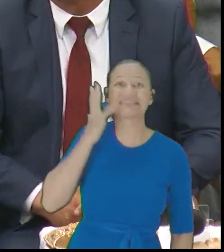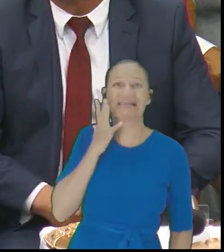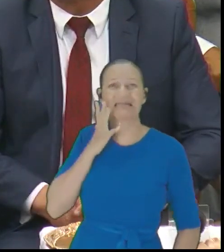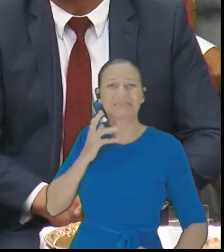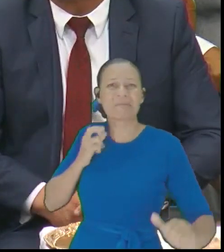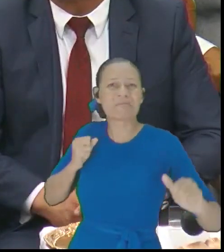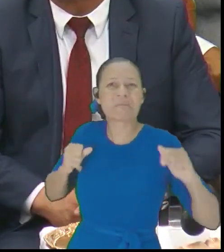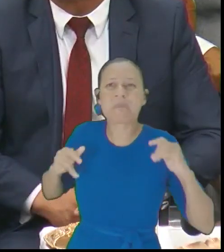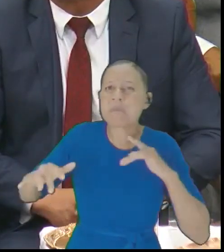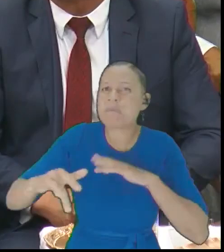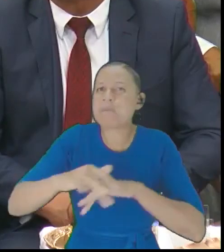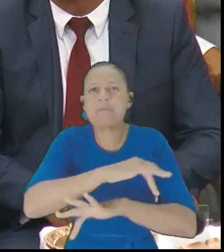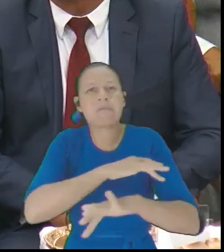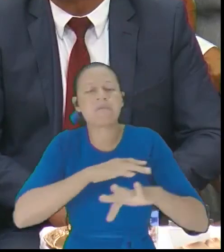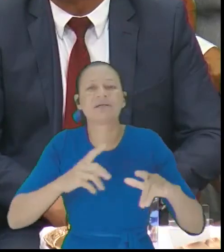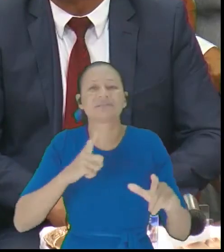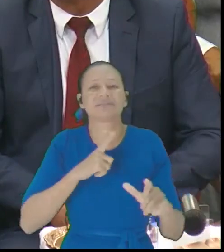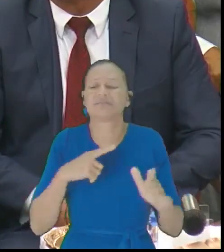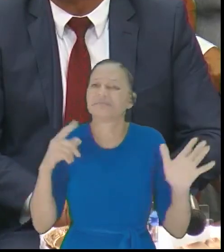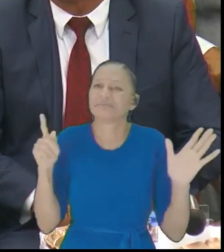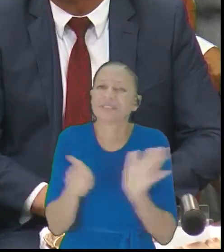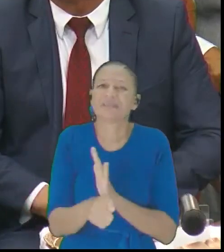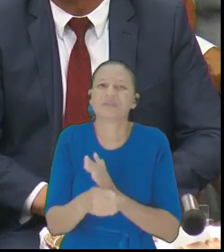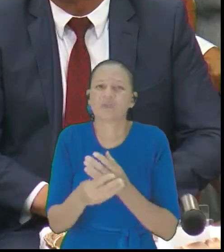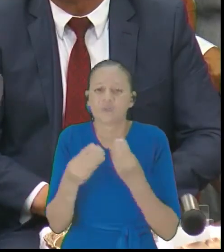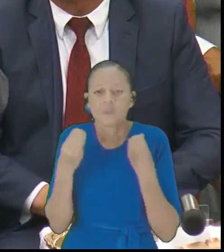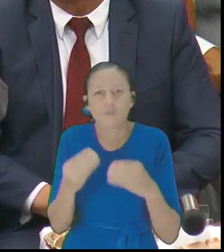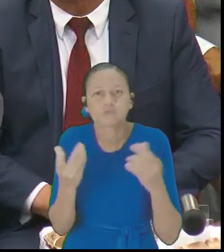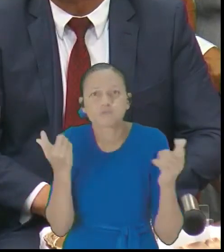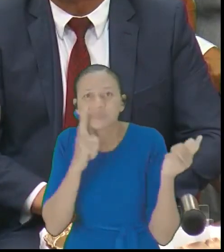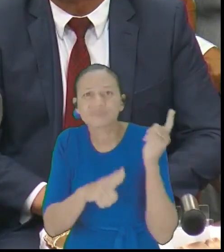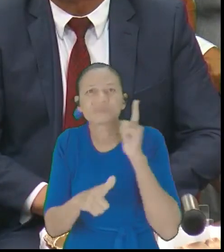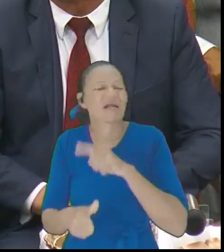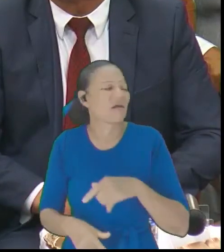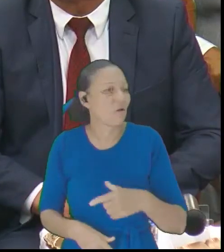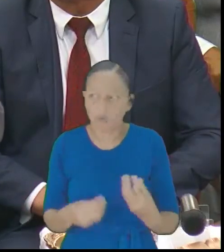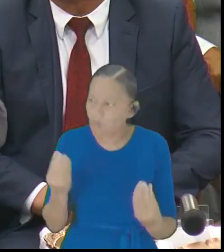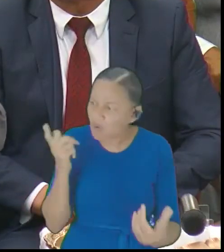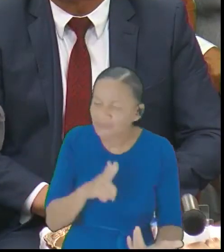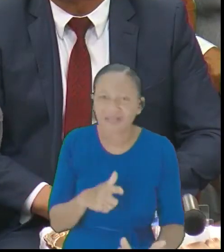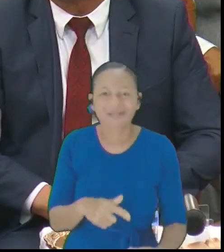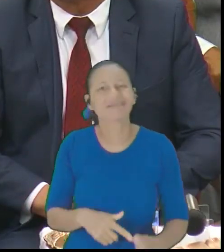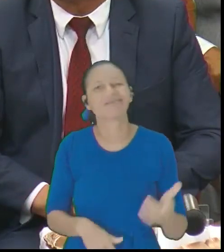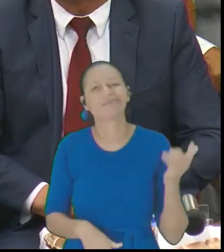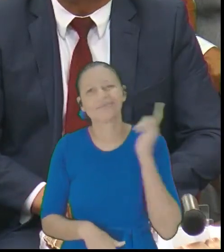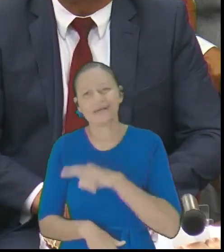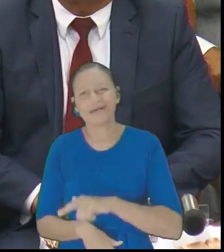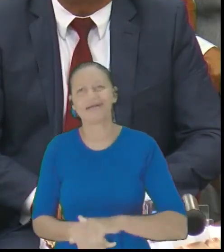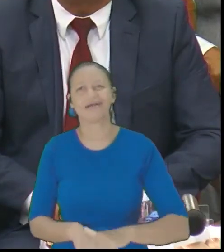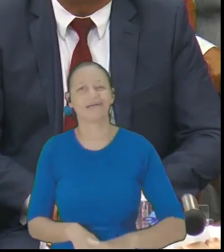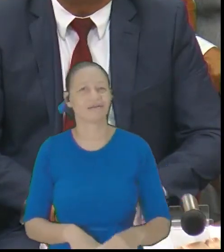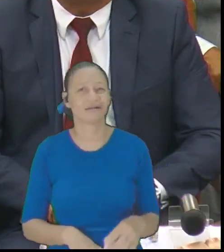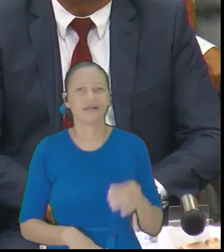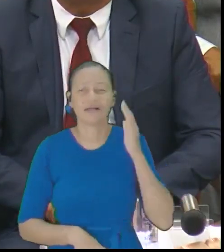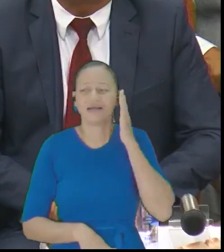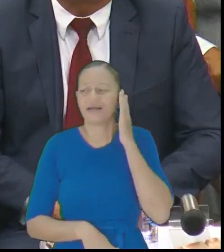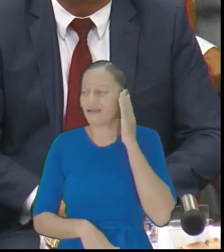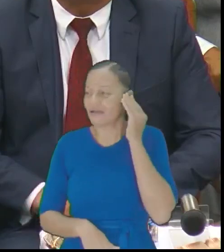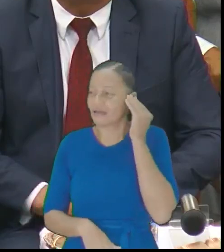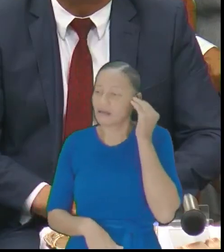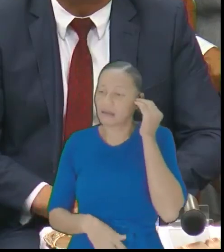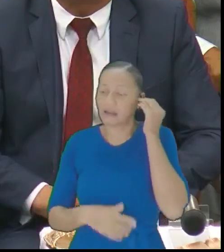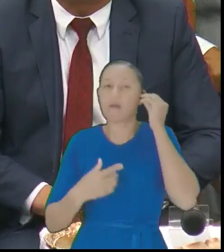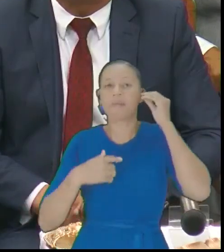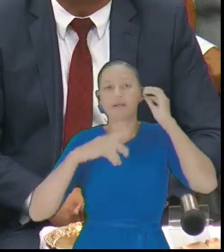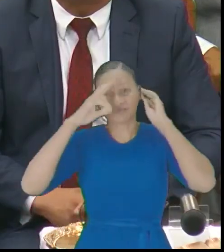operar. A pergunta sempre é essa: como é que aguenta? Aguenta, irmão, aguenta. Quando você vê alguém que diz: pastor